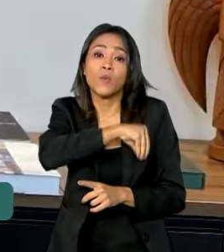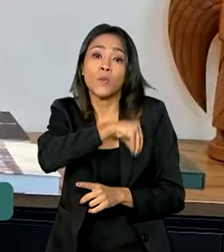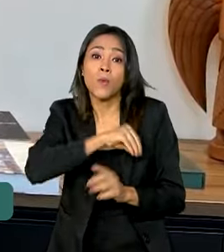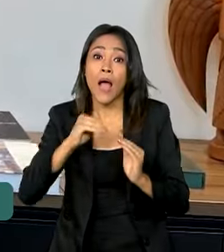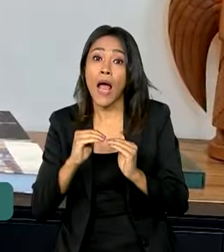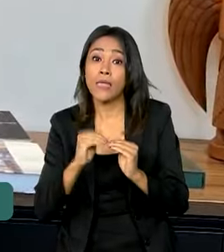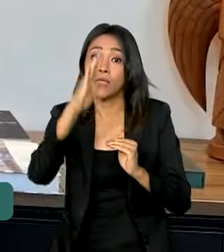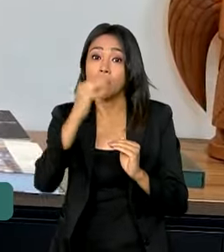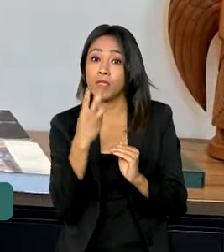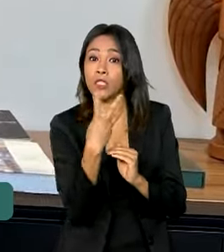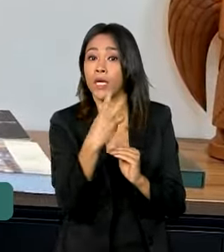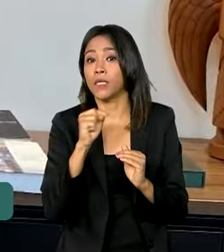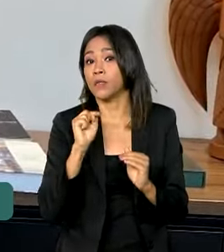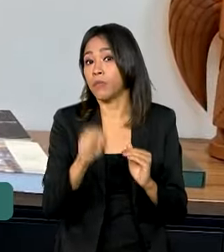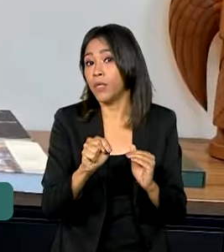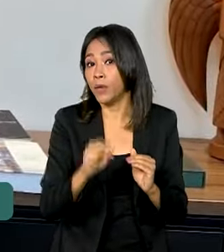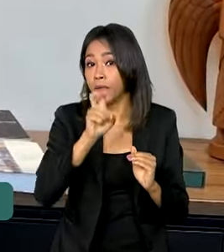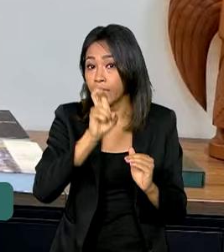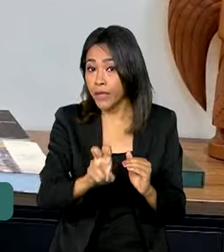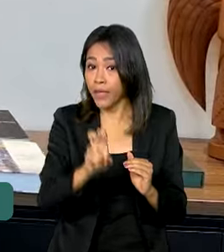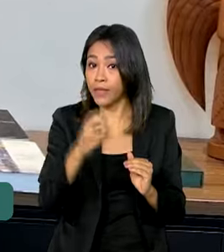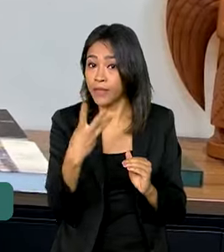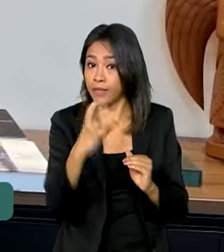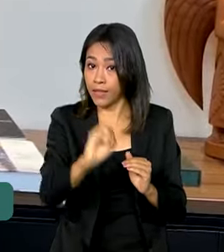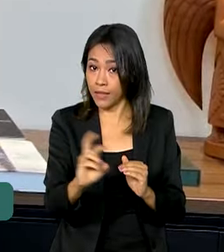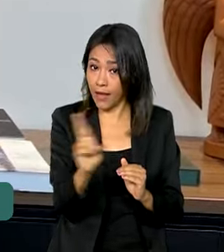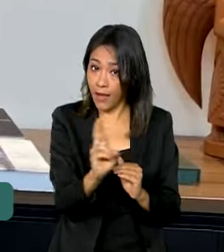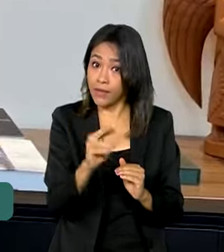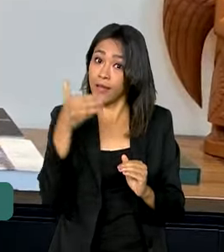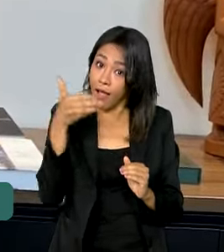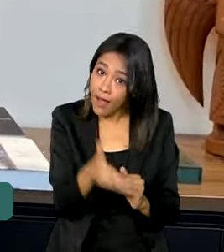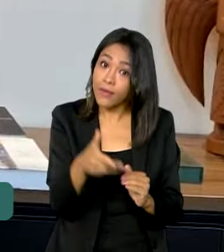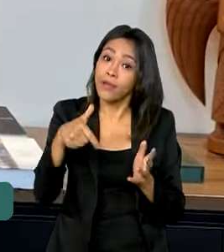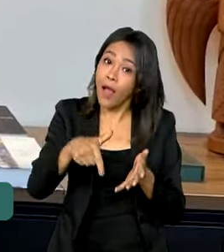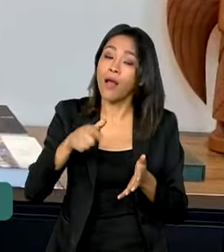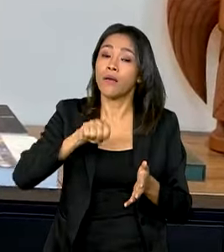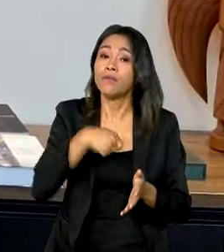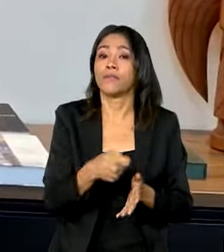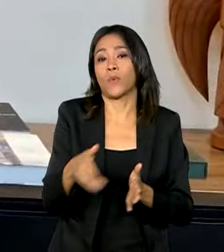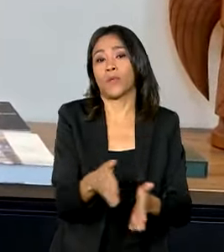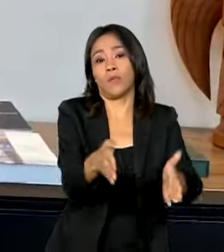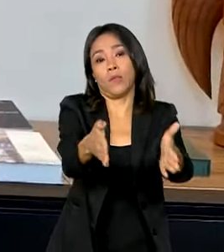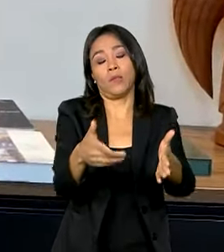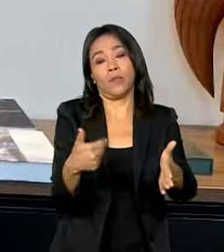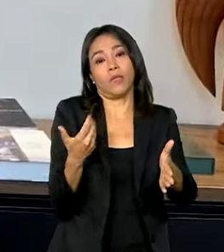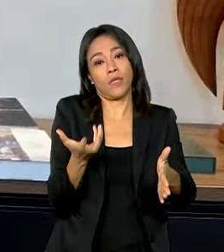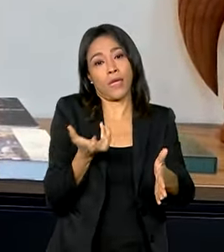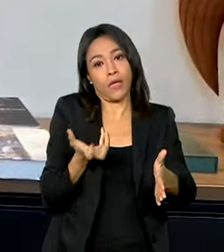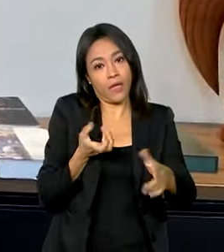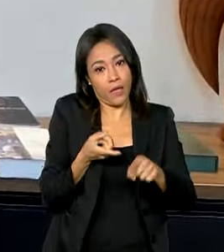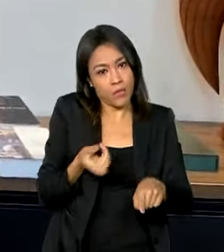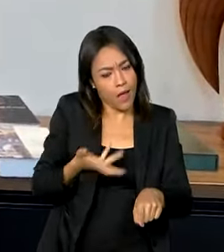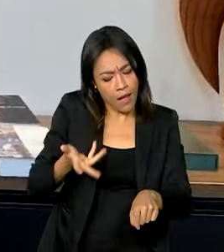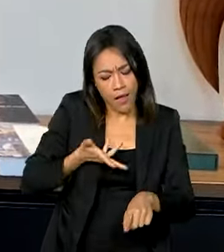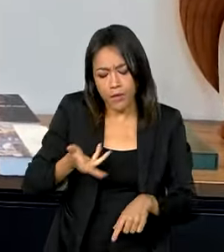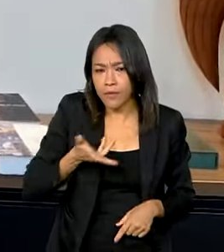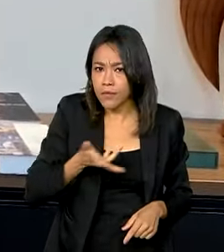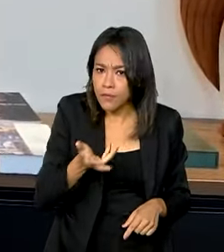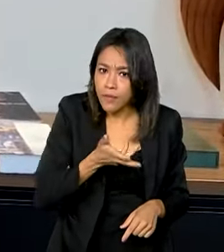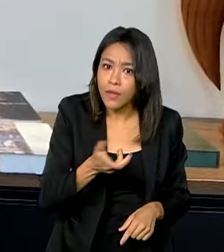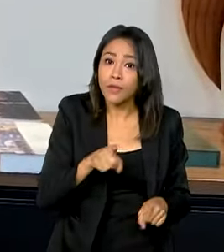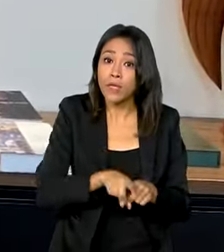acima de R 3.530 esse é o caminho que queremos agora acelerar também com o